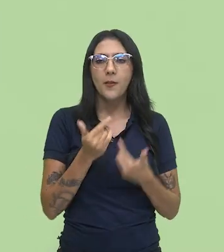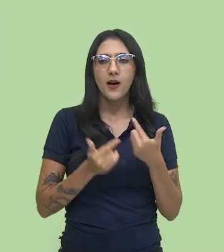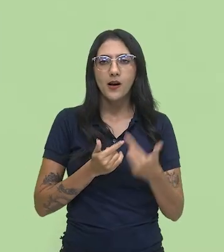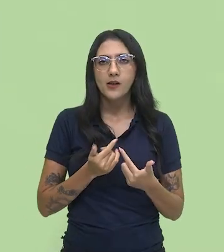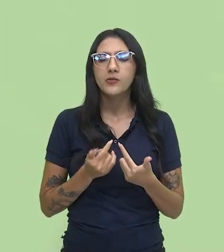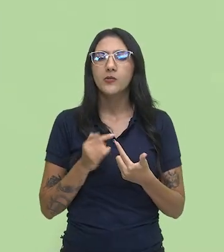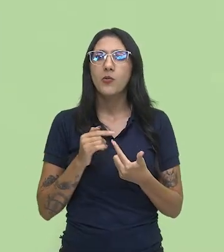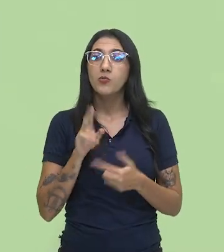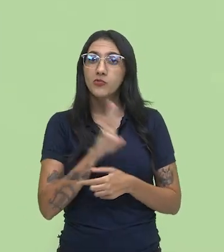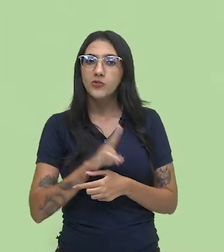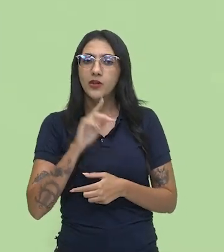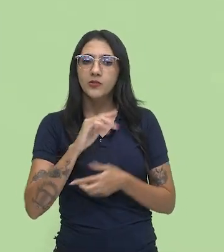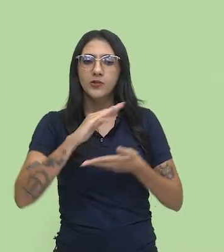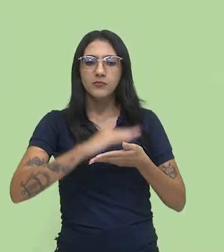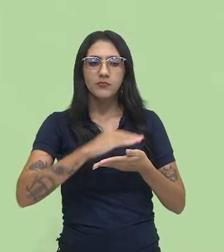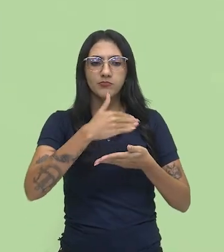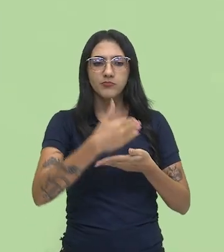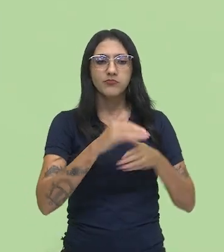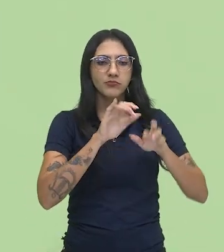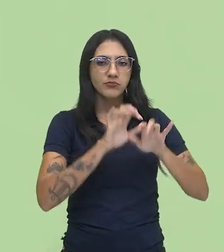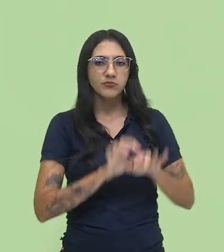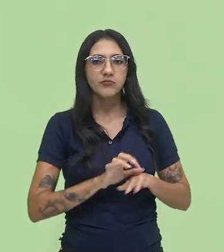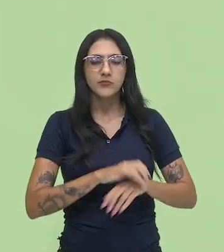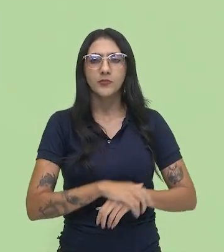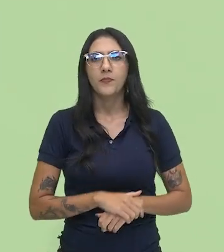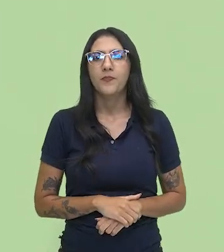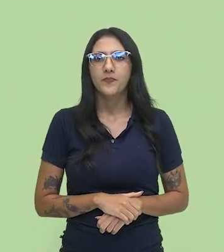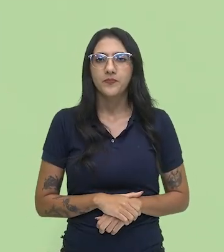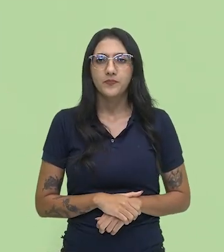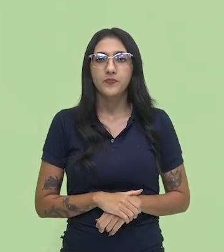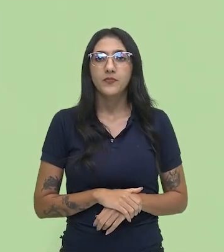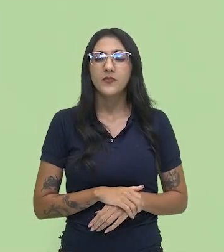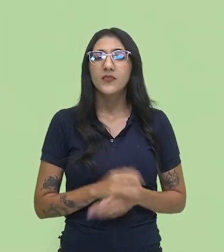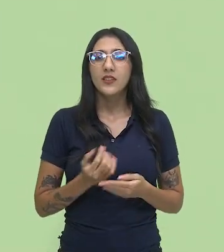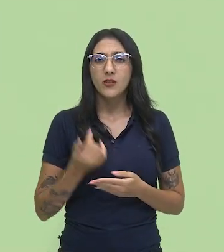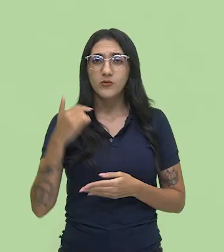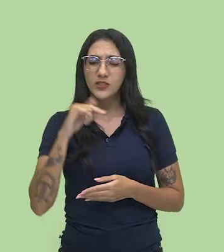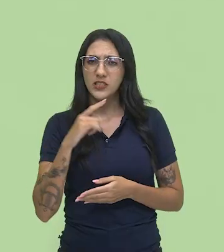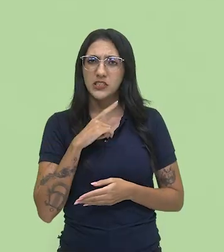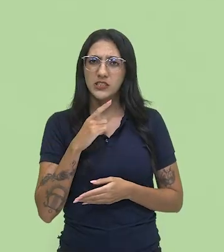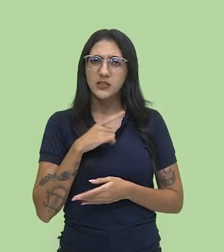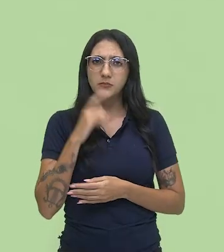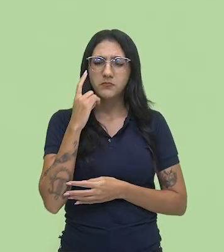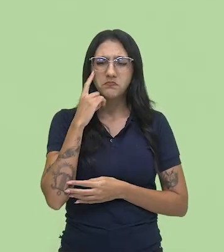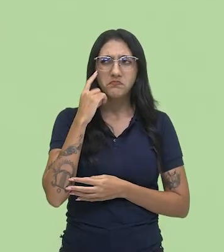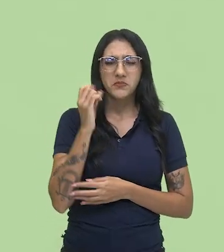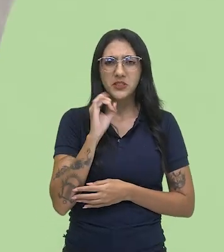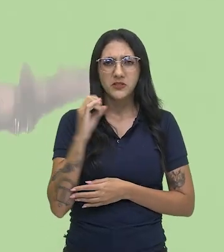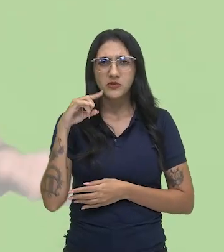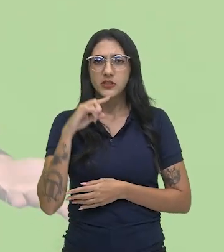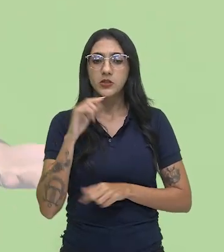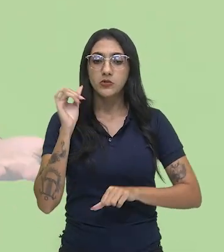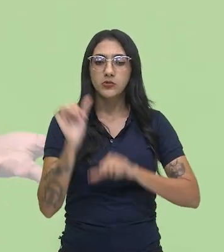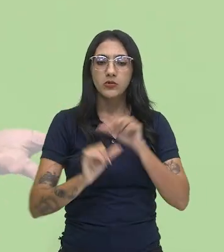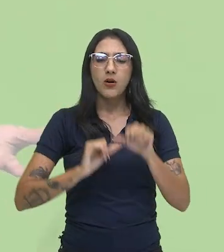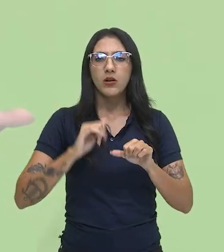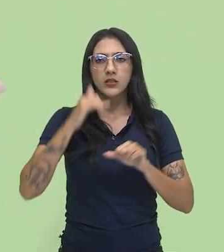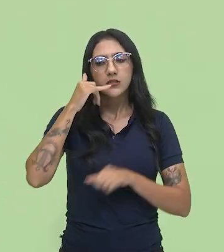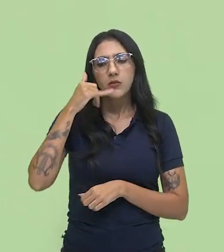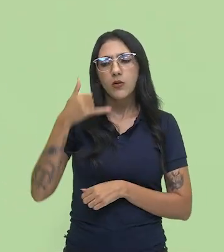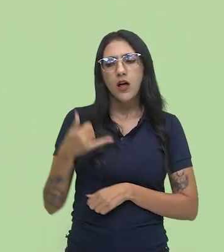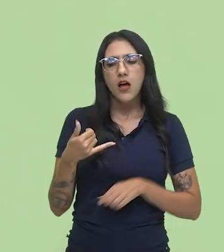de equipamento. Você costuma fazer a doação quando você faz a troca,